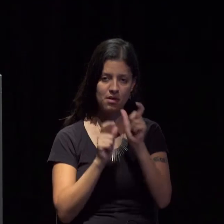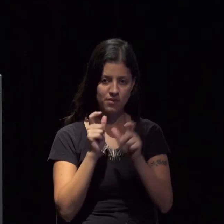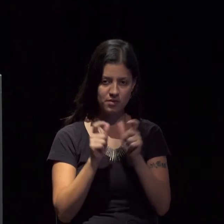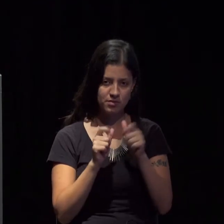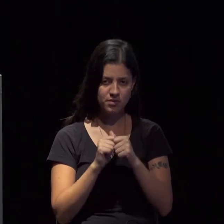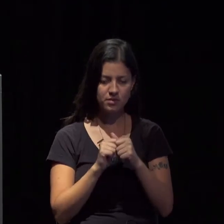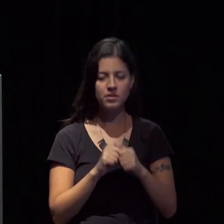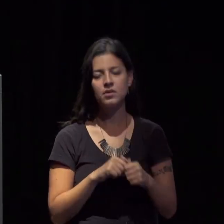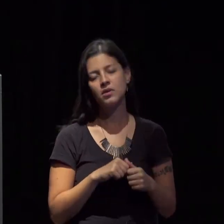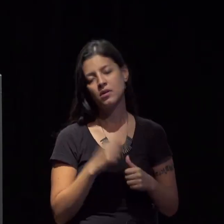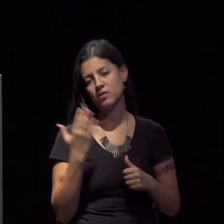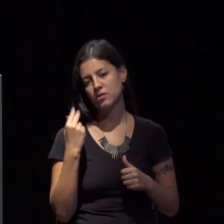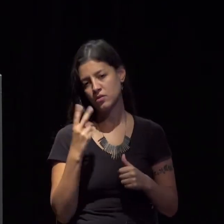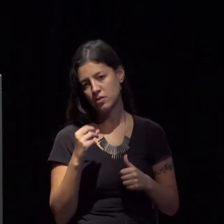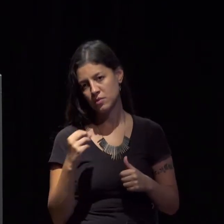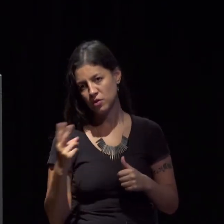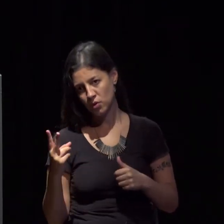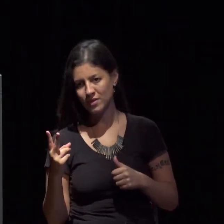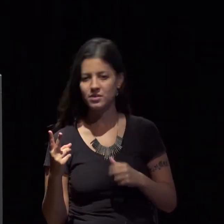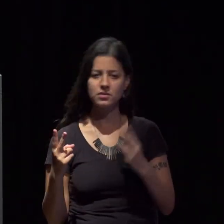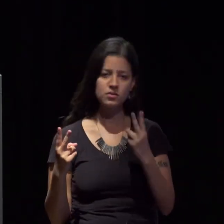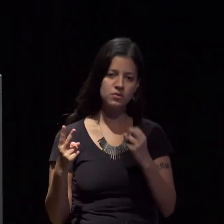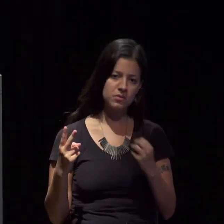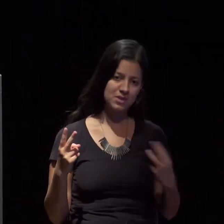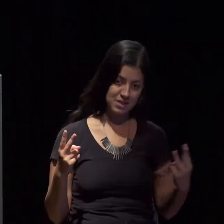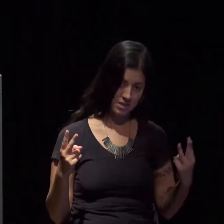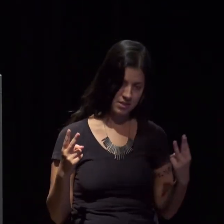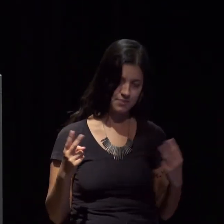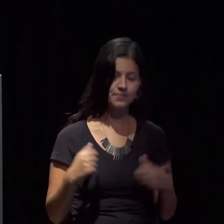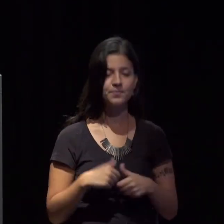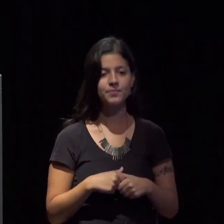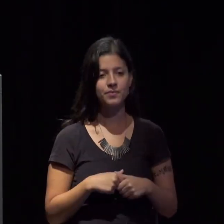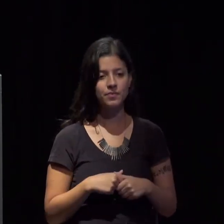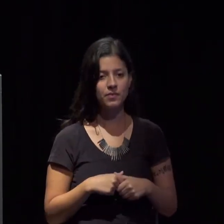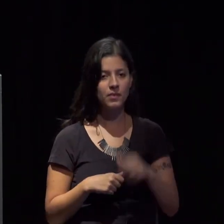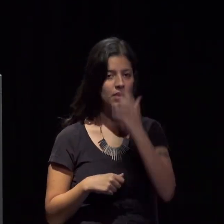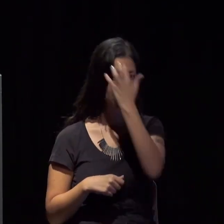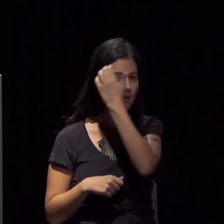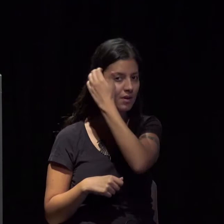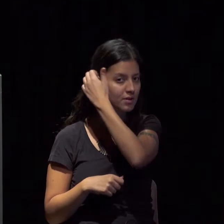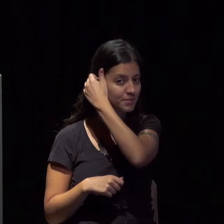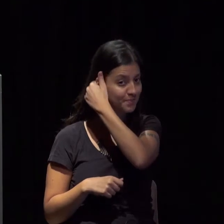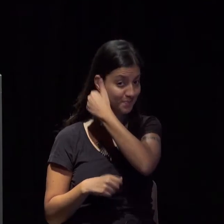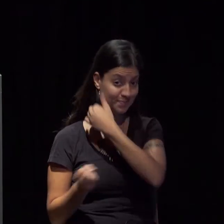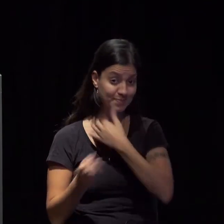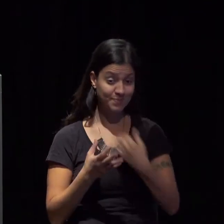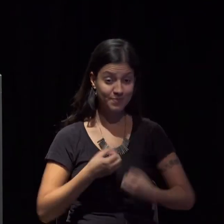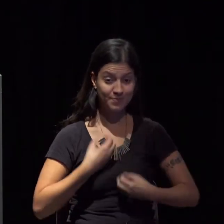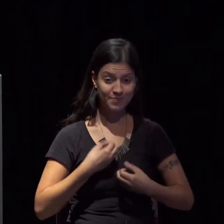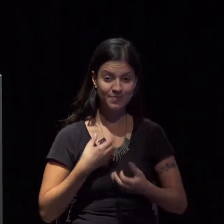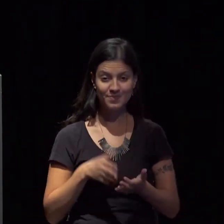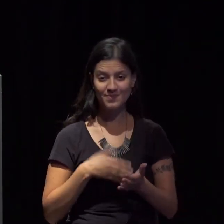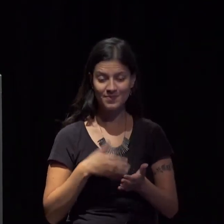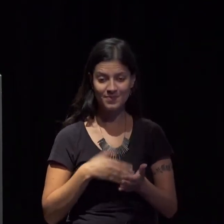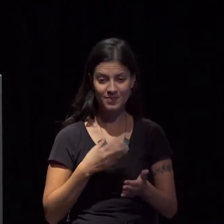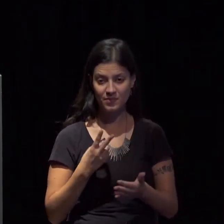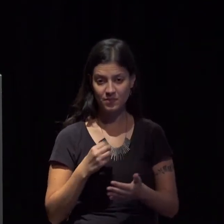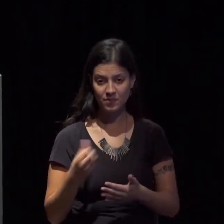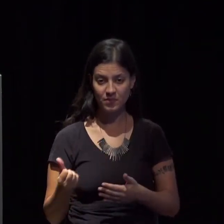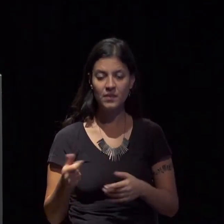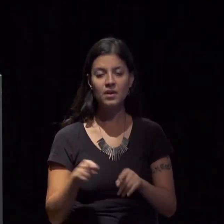Coisas Arcas, 2002 e 2003. Seus livros mais recentes são Novos Poemas, de 2016, e Quavase,